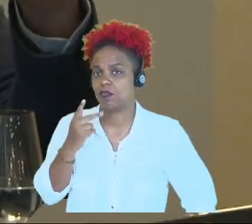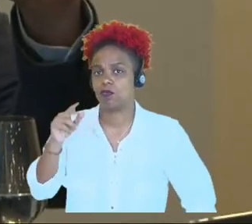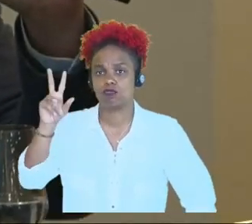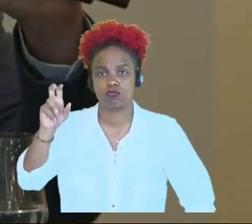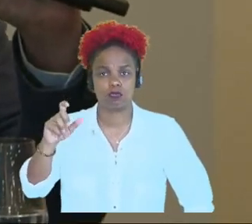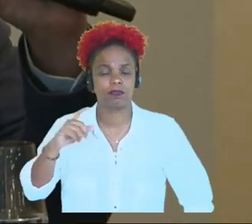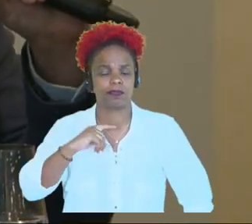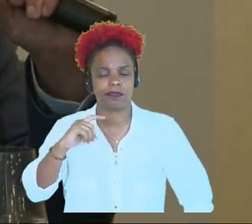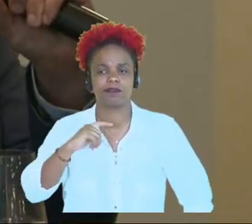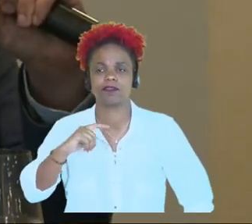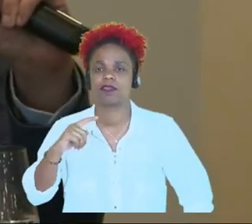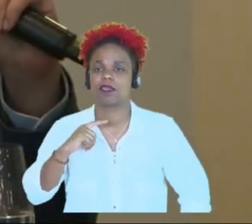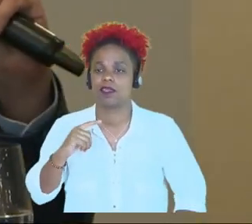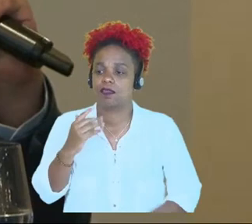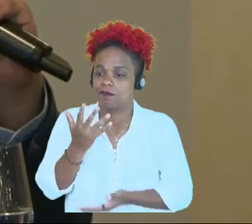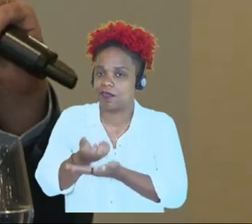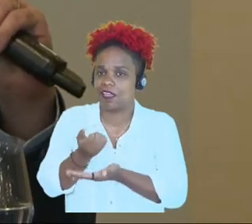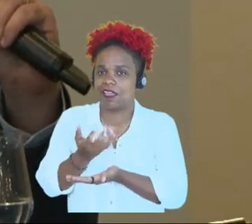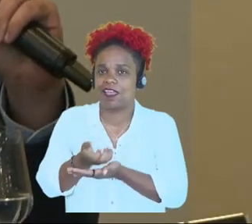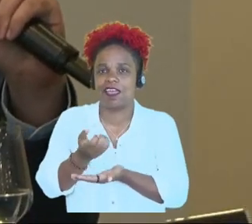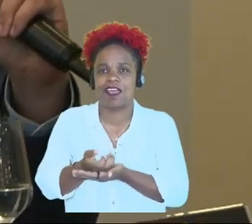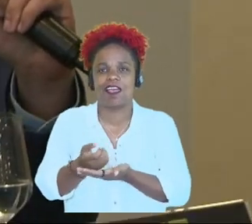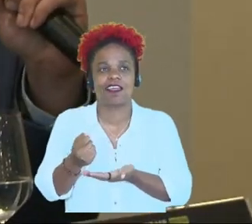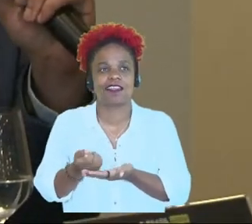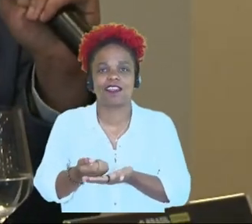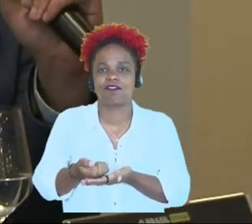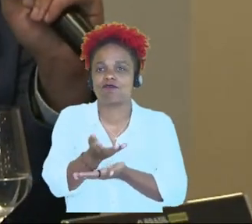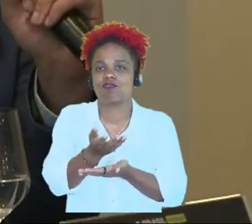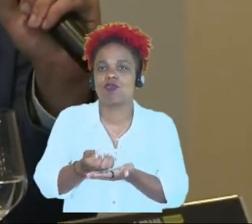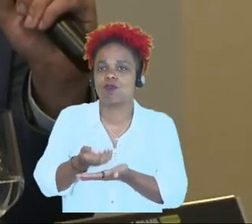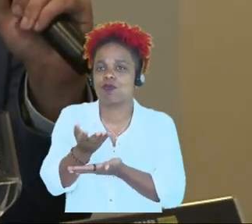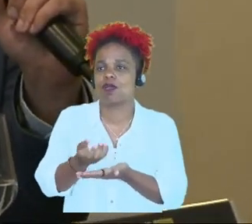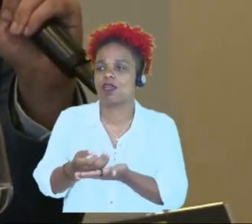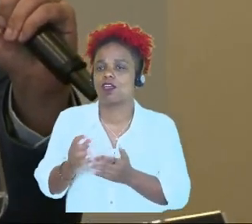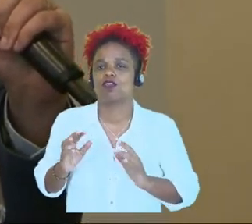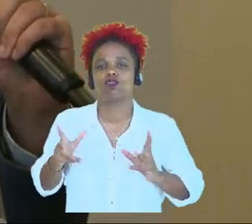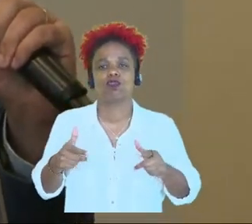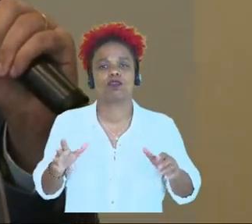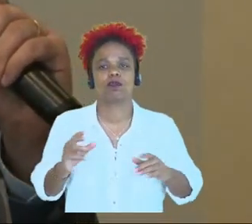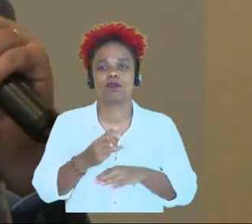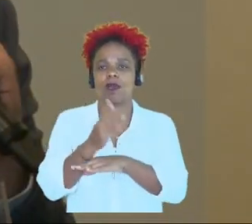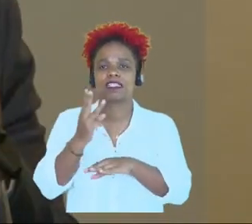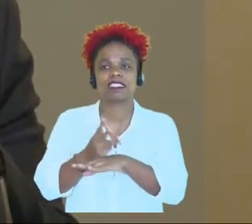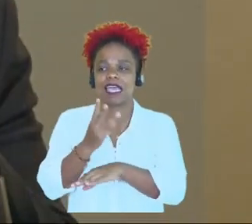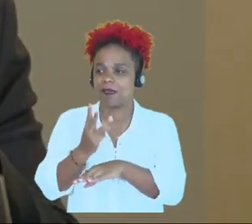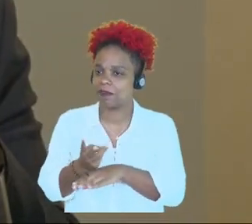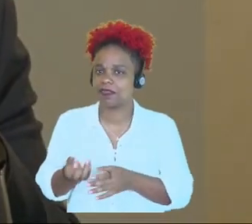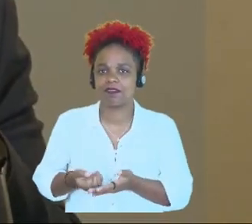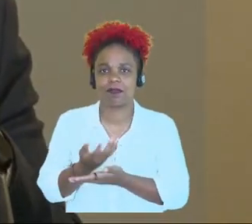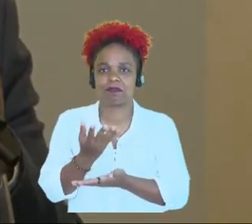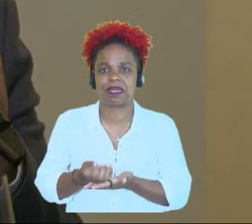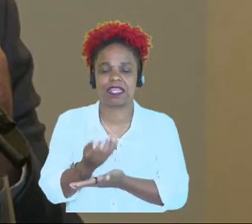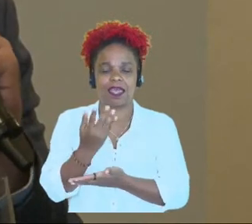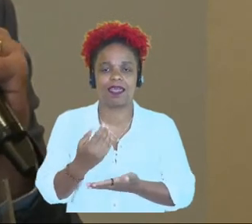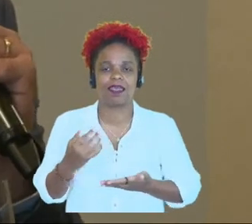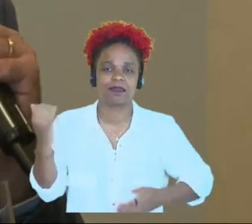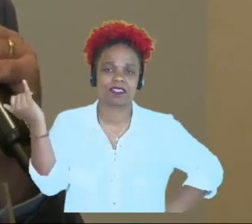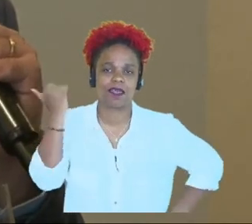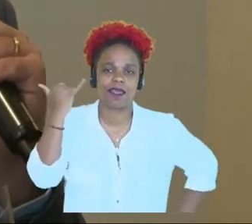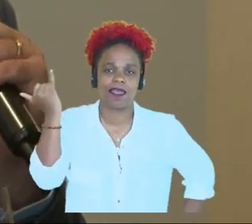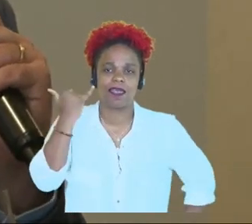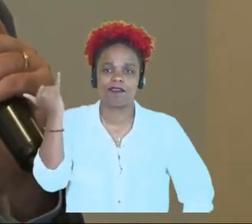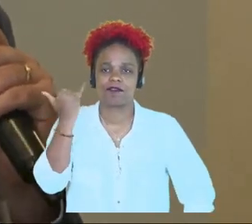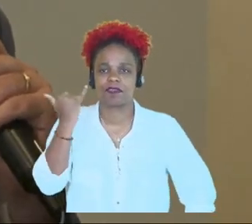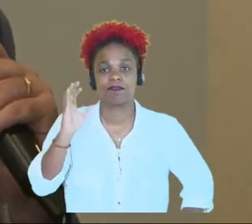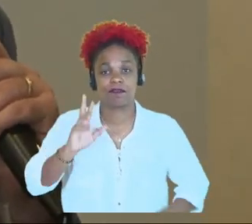um áudio de WhatsApp, e mandar para todos os grupos de pessoas que eu acho que tem que ouvir muito claramente qual é o